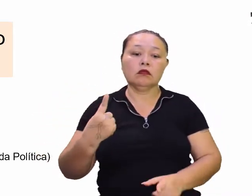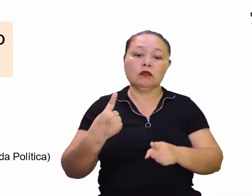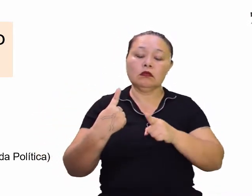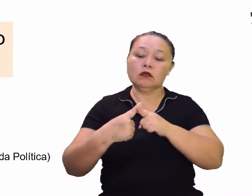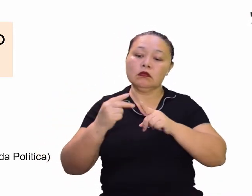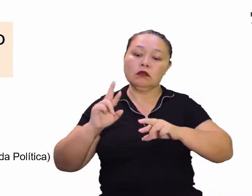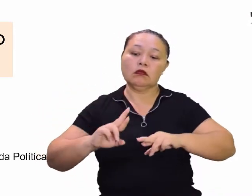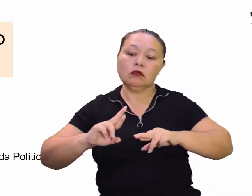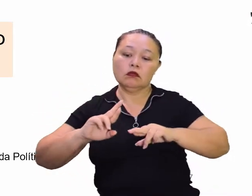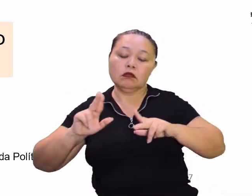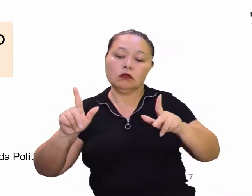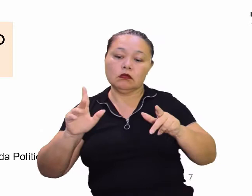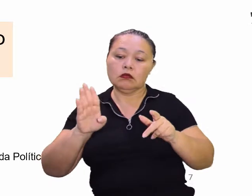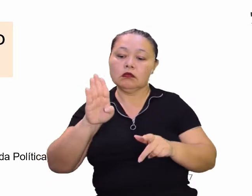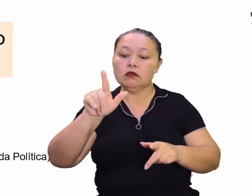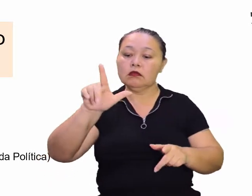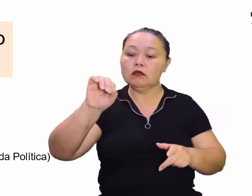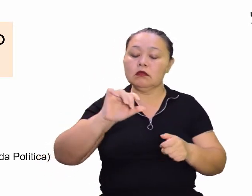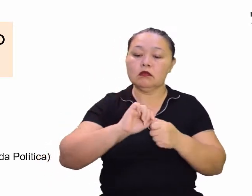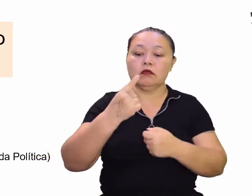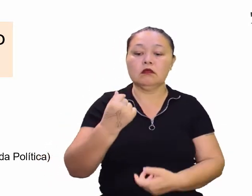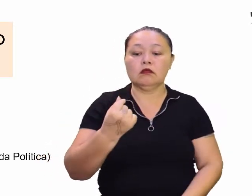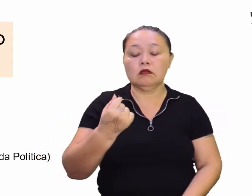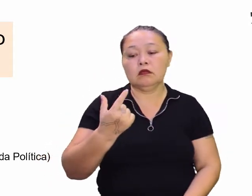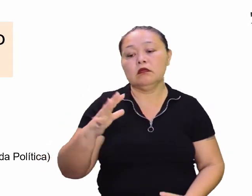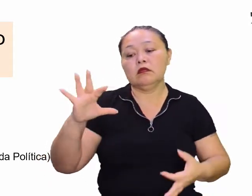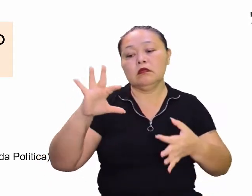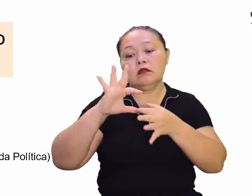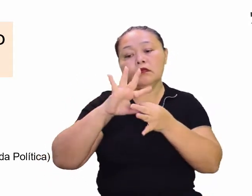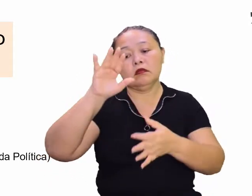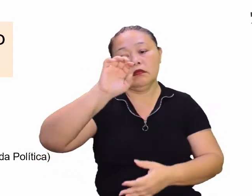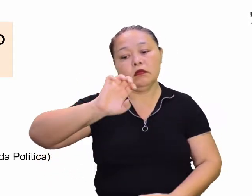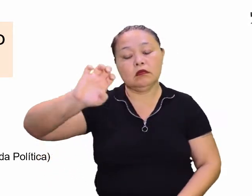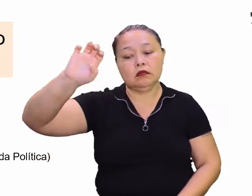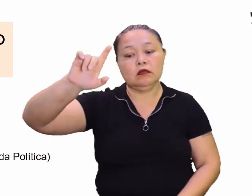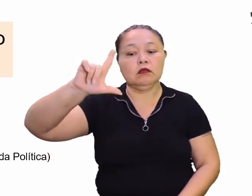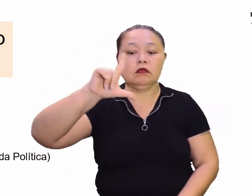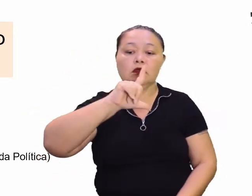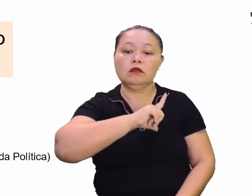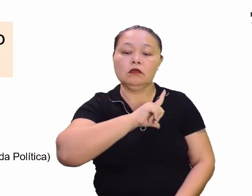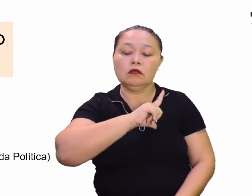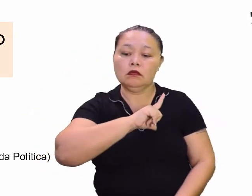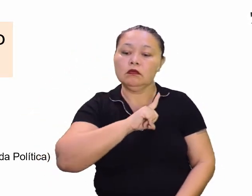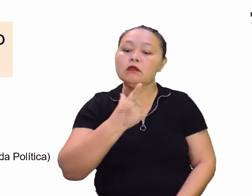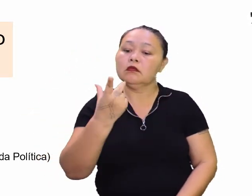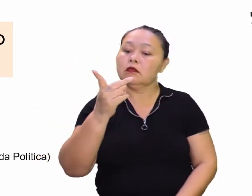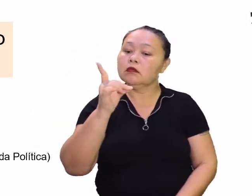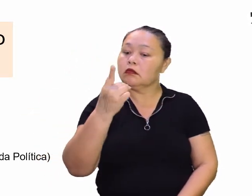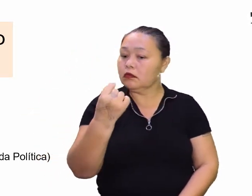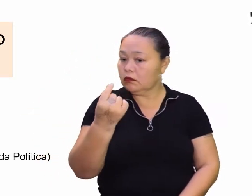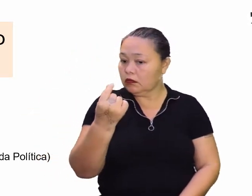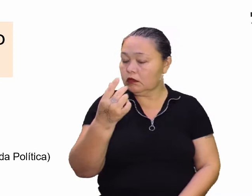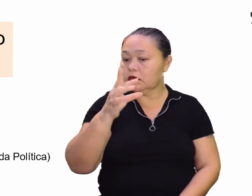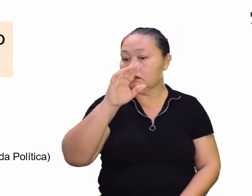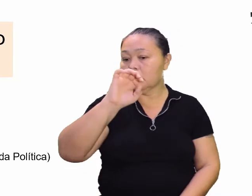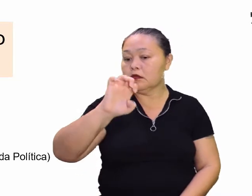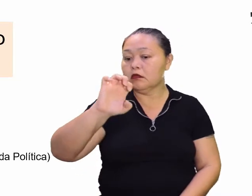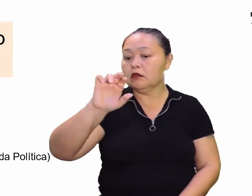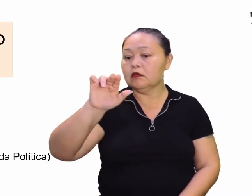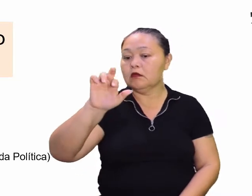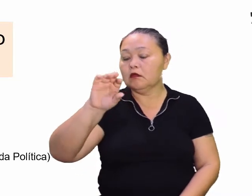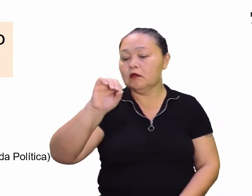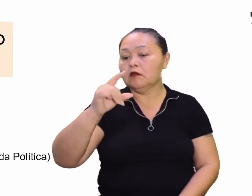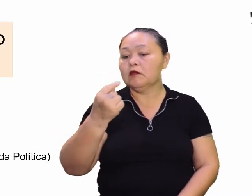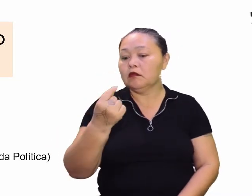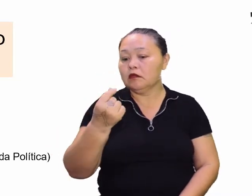se difere de um bloco econômico? Por exemplo, a União Europeia tem a moeda única, que é o euro, quando a gente fala